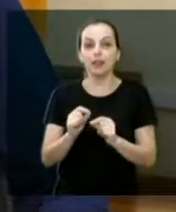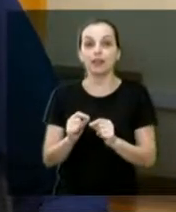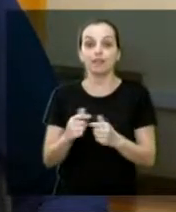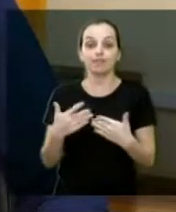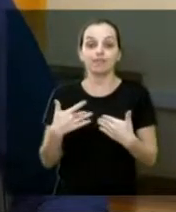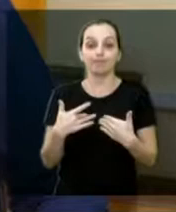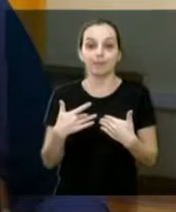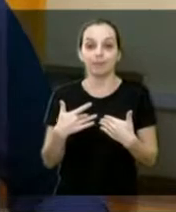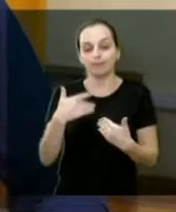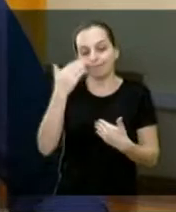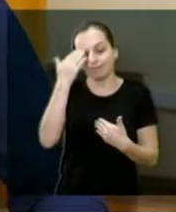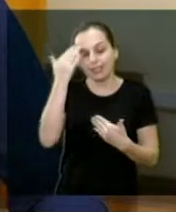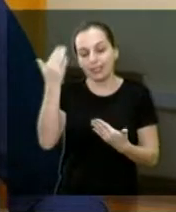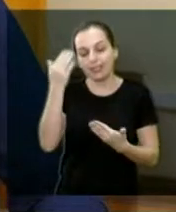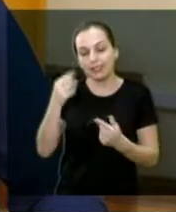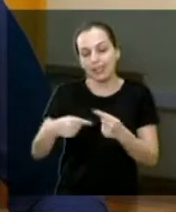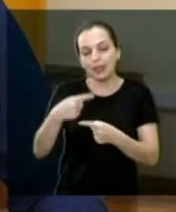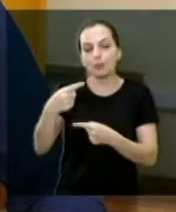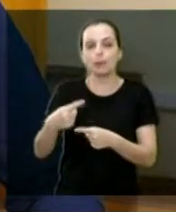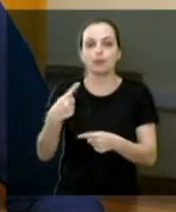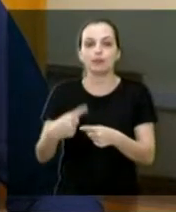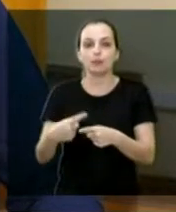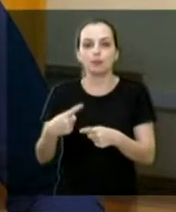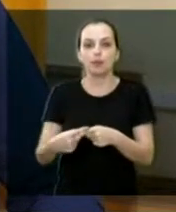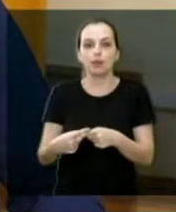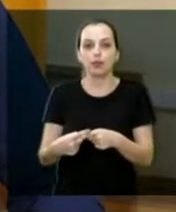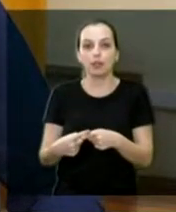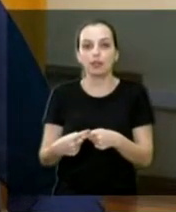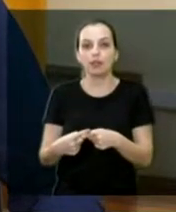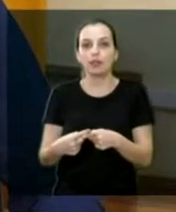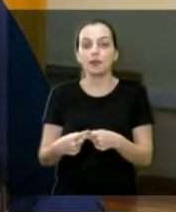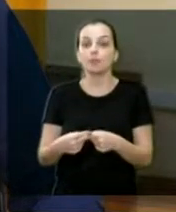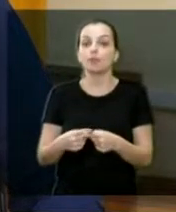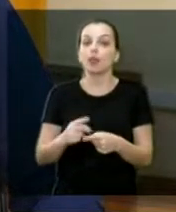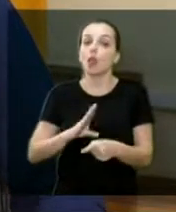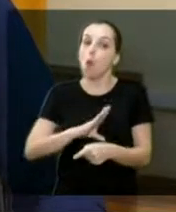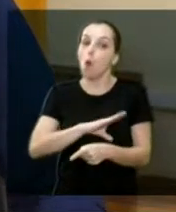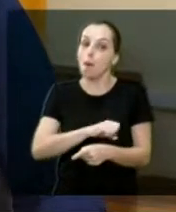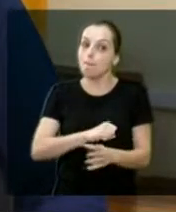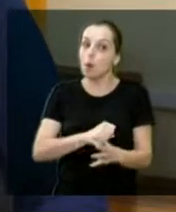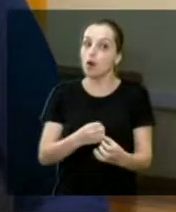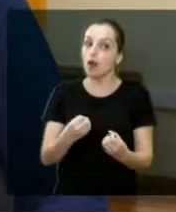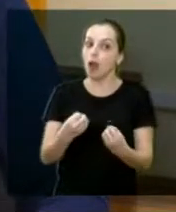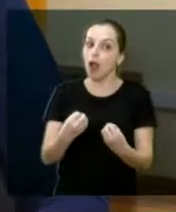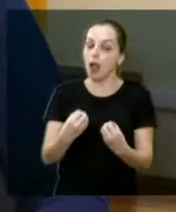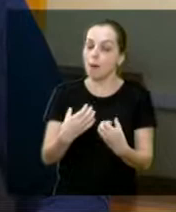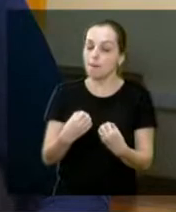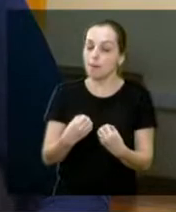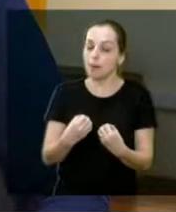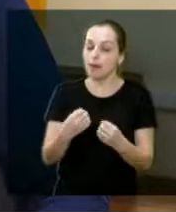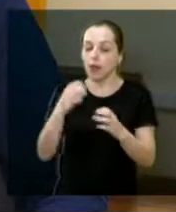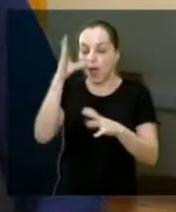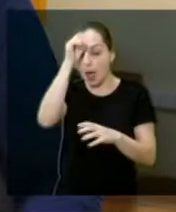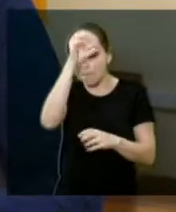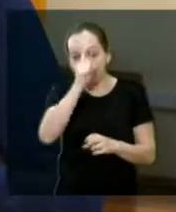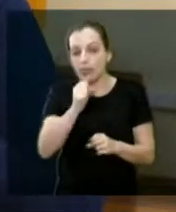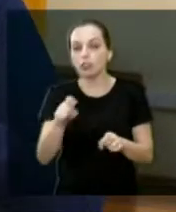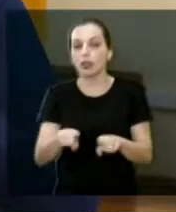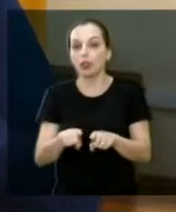eu até agradeci a Deus depois, porque eu falei assim, a gente, às vezes, não é pelo amor, é pela dor. Né? Então, eu digo,